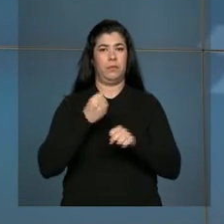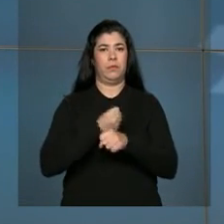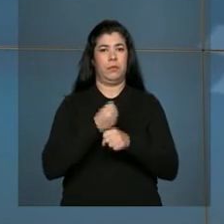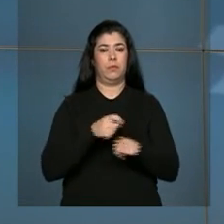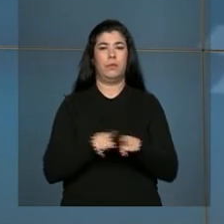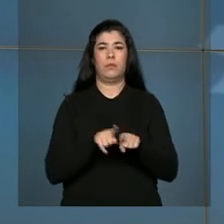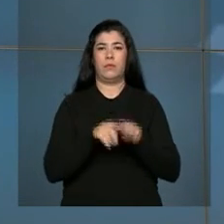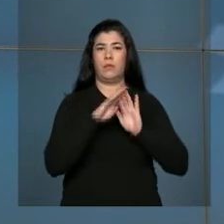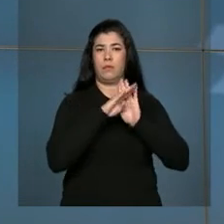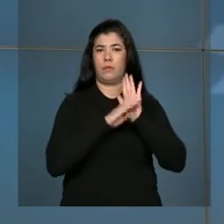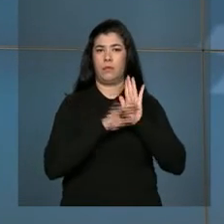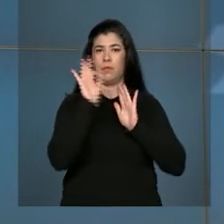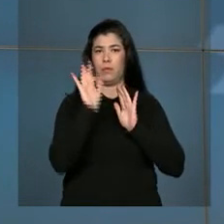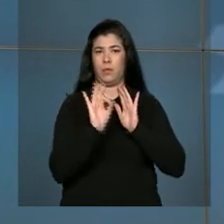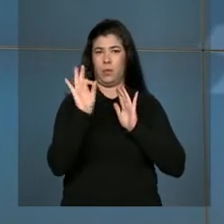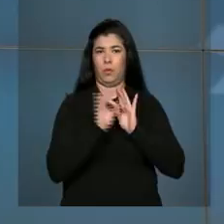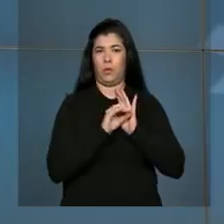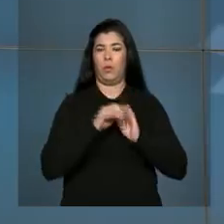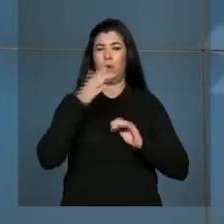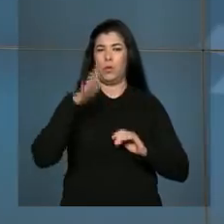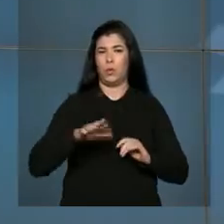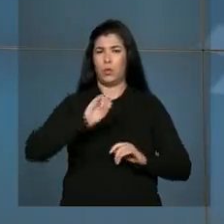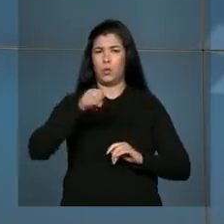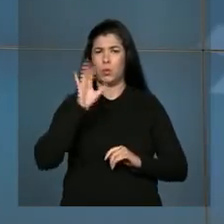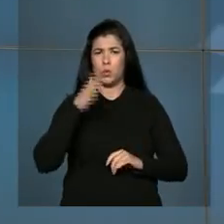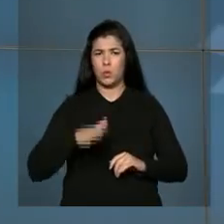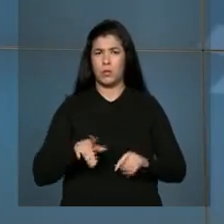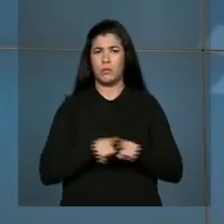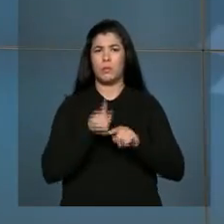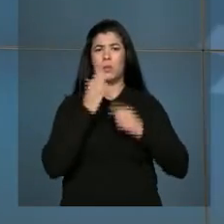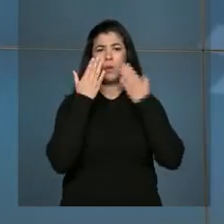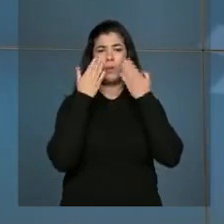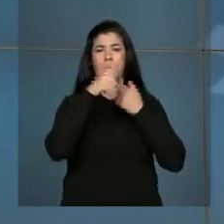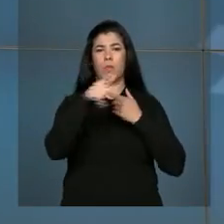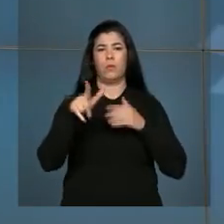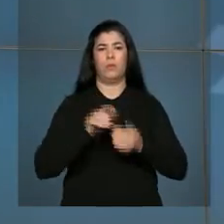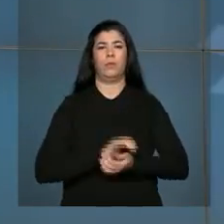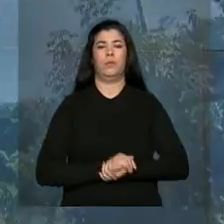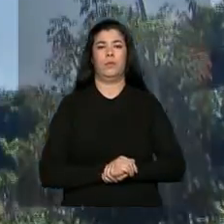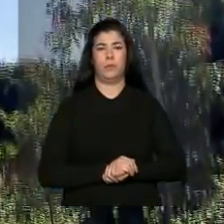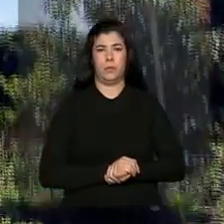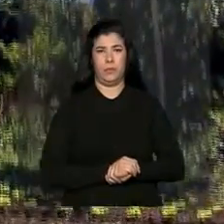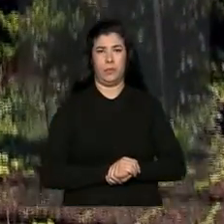programa possui taxas de juros mais baixas dos financiamentos rurais.